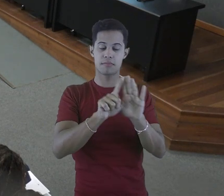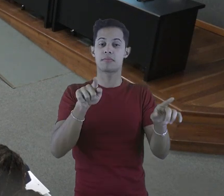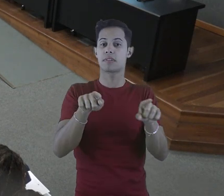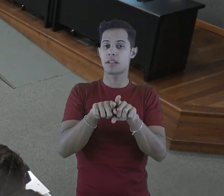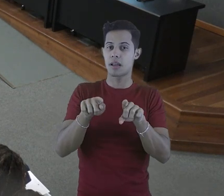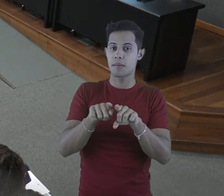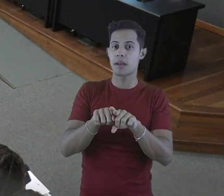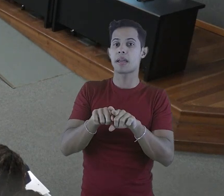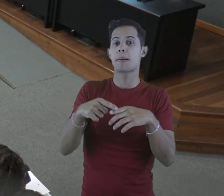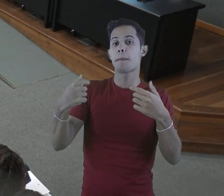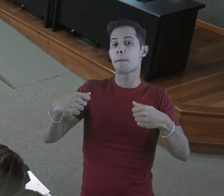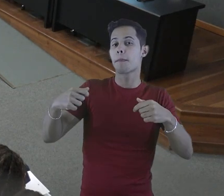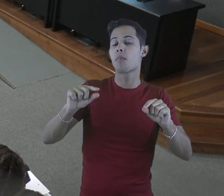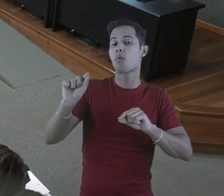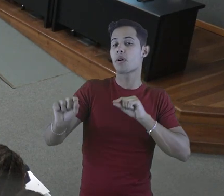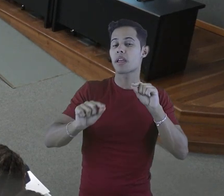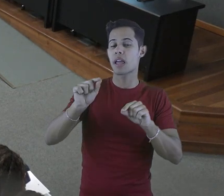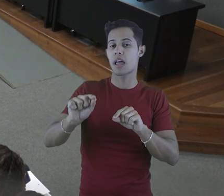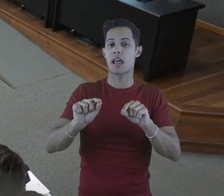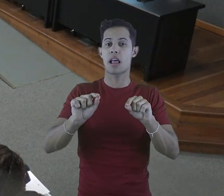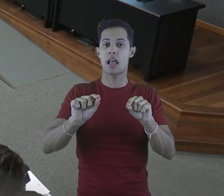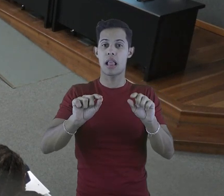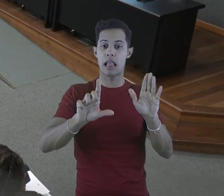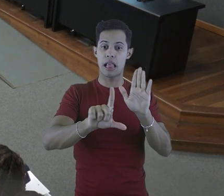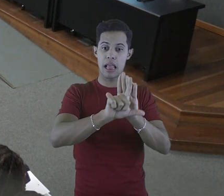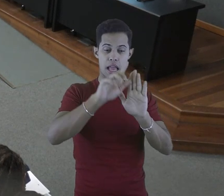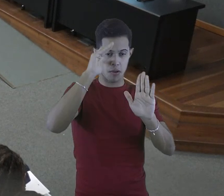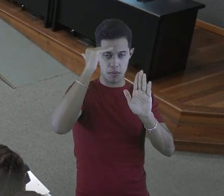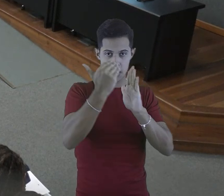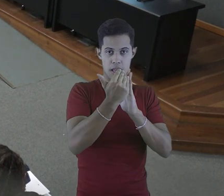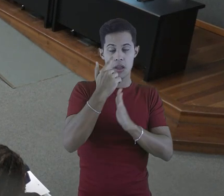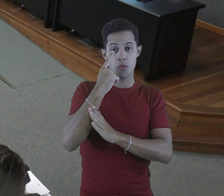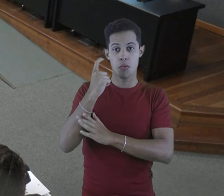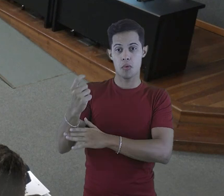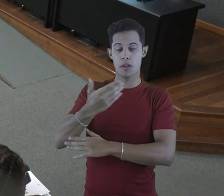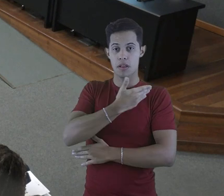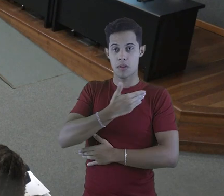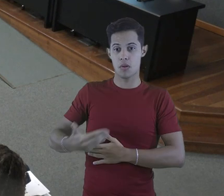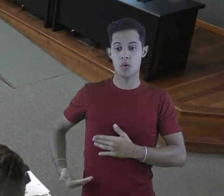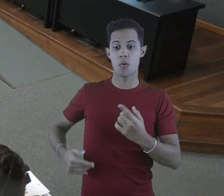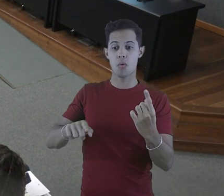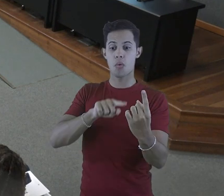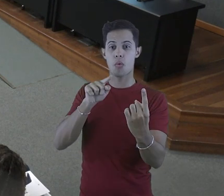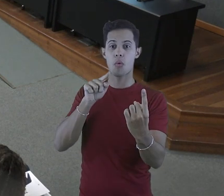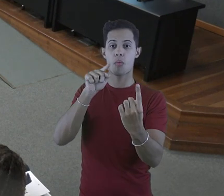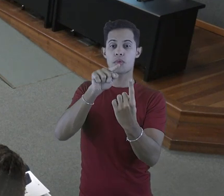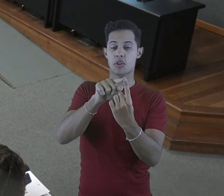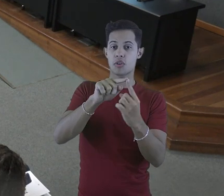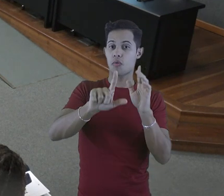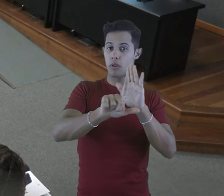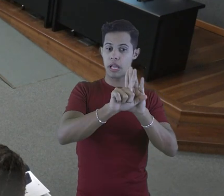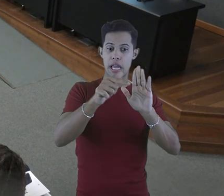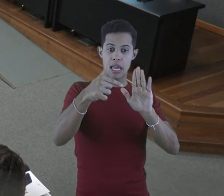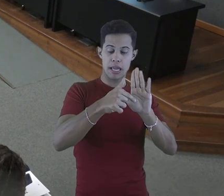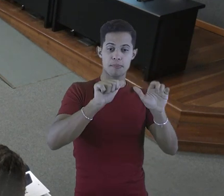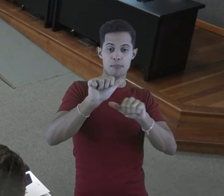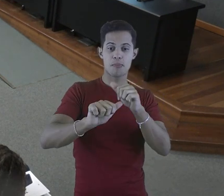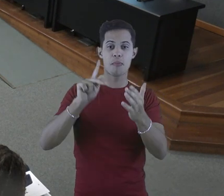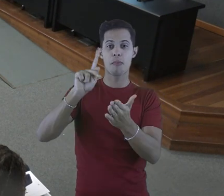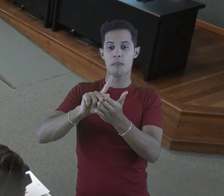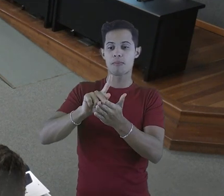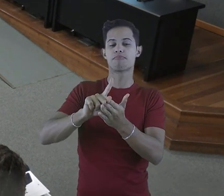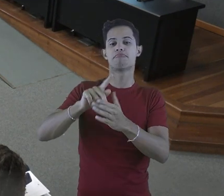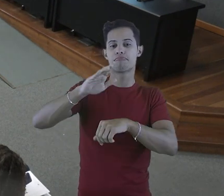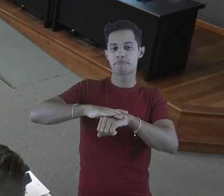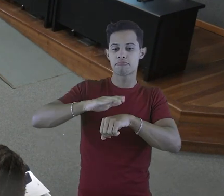sejam equivalentes e desde que sejam para cumprir o interesse público com o objetivo de executar essas